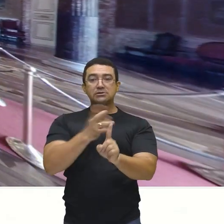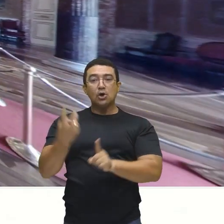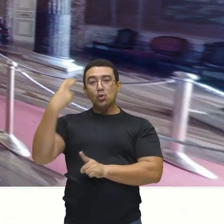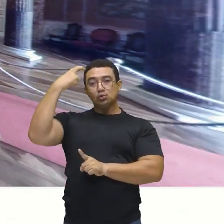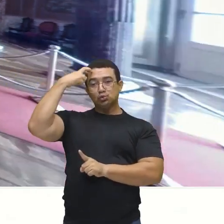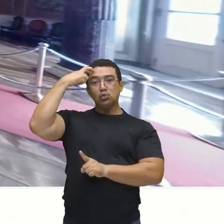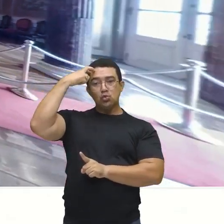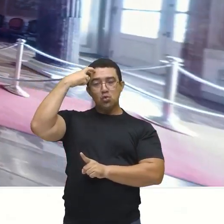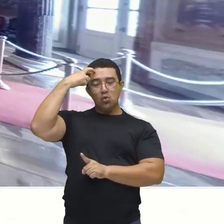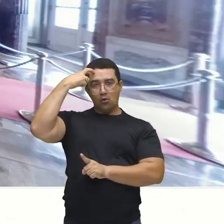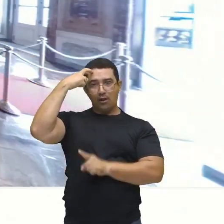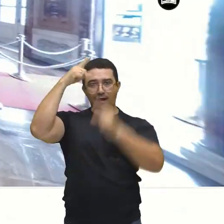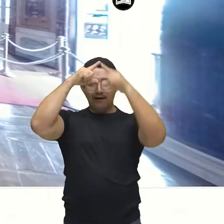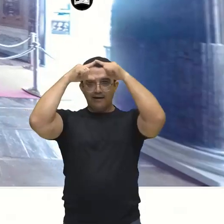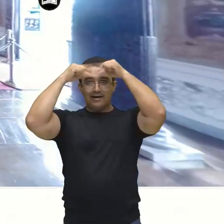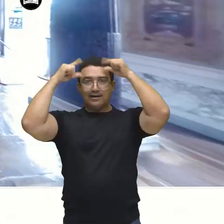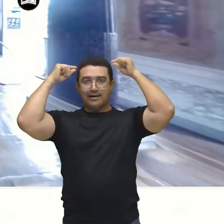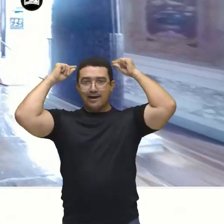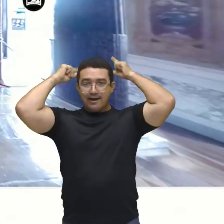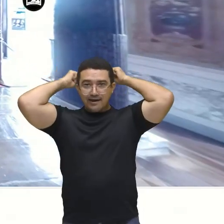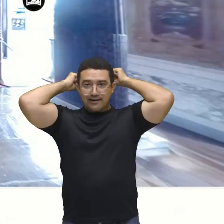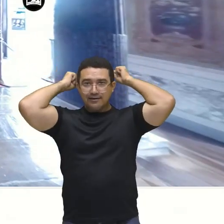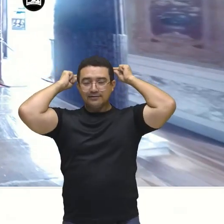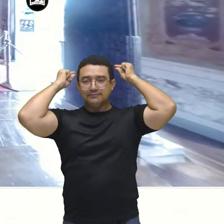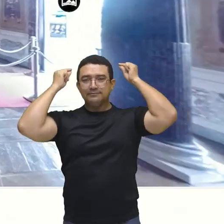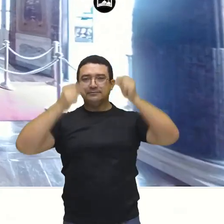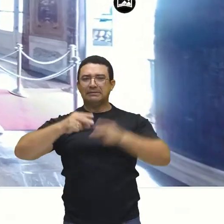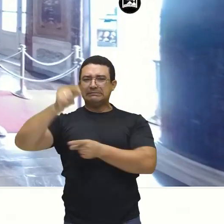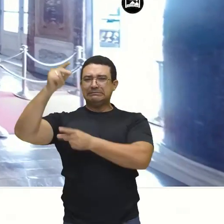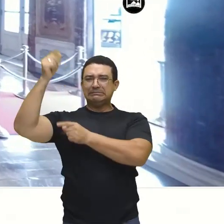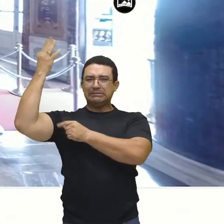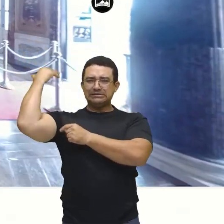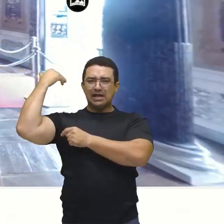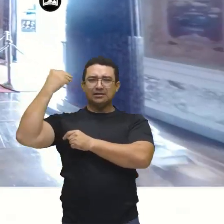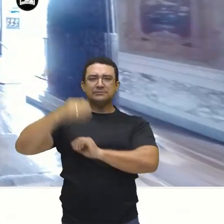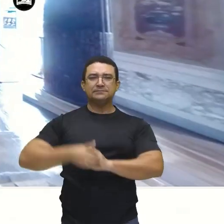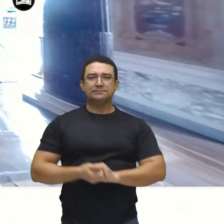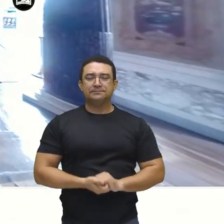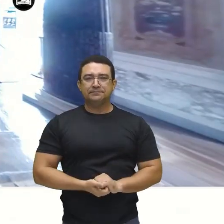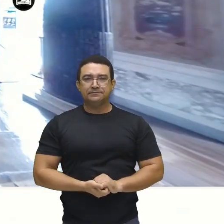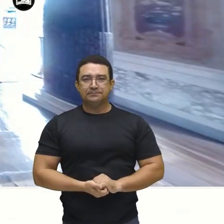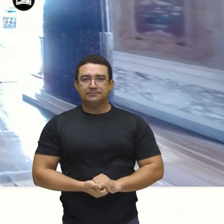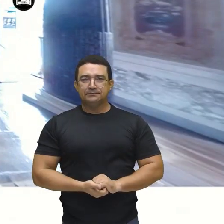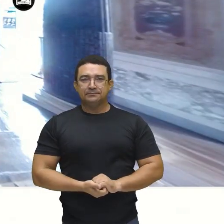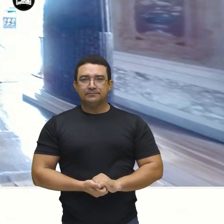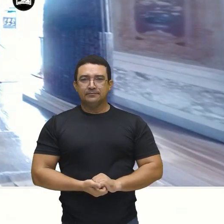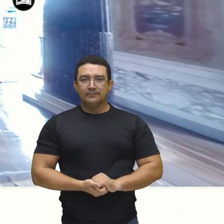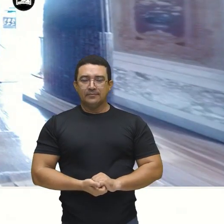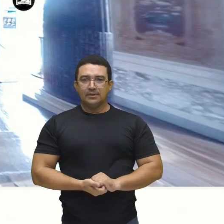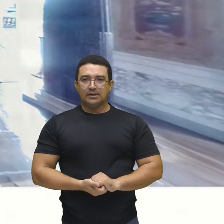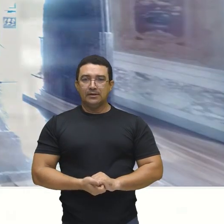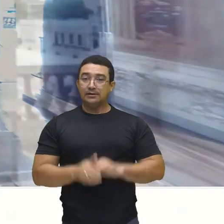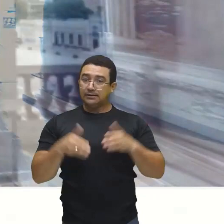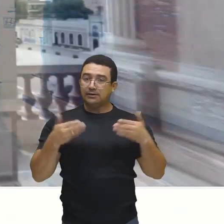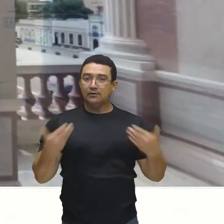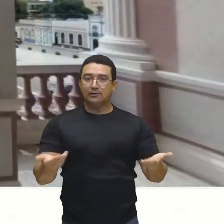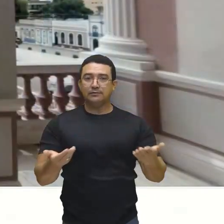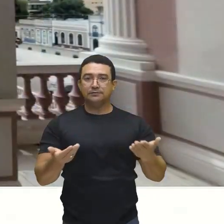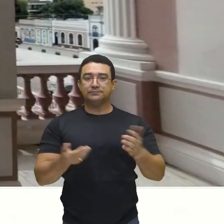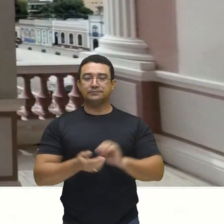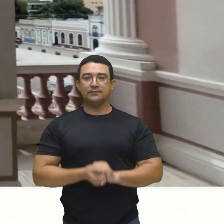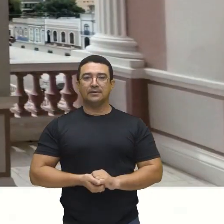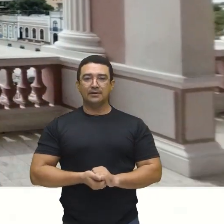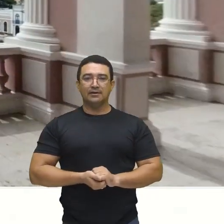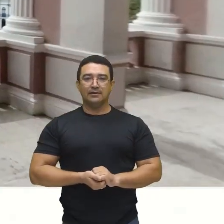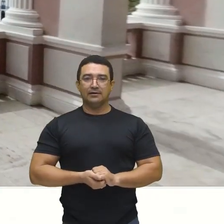Das colunas dórica, jônica e coríntios, que vocês já devem ter ouvido falar nas aulas de arte, certo? Então, aqui